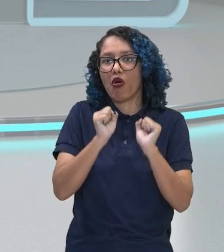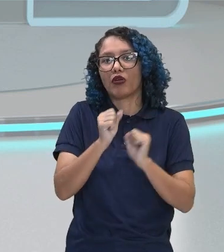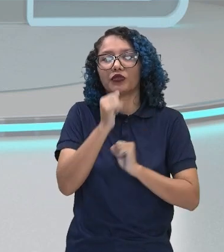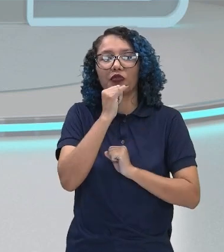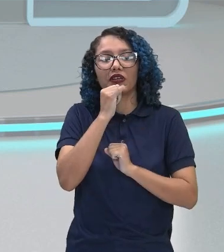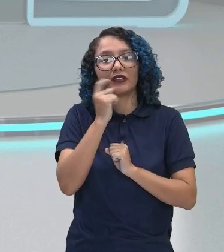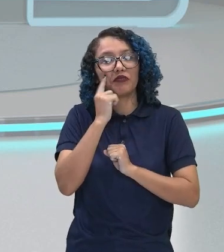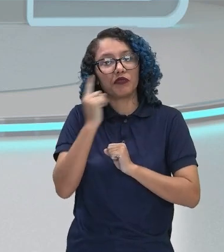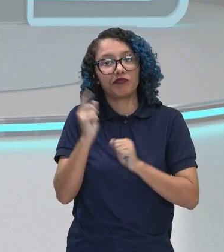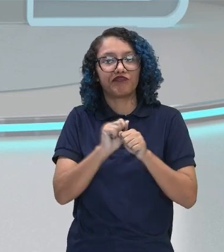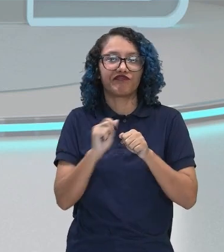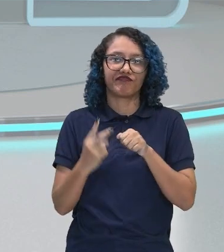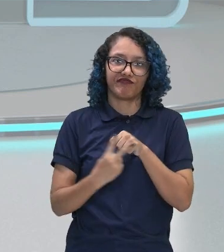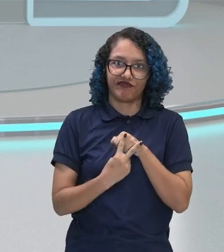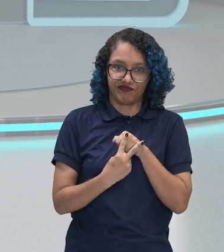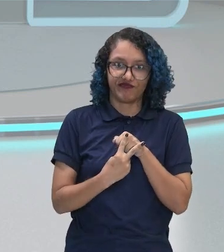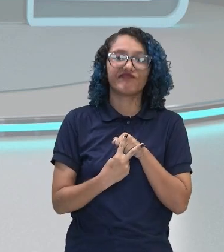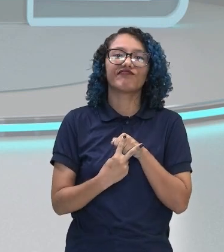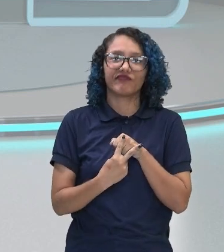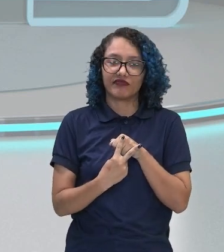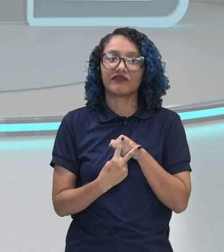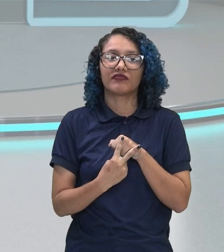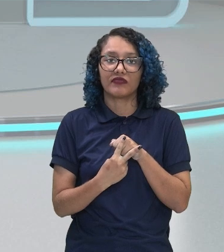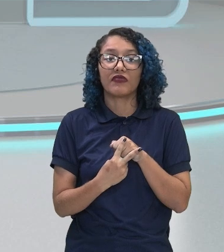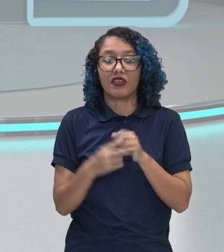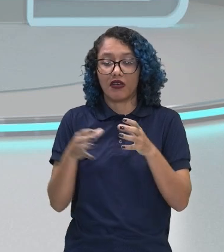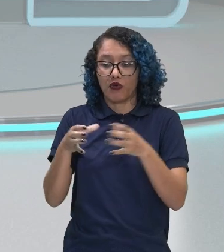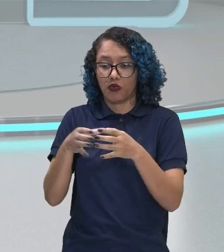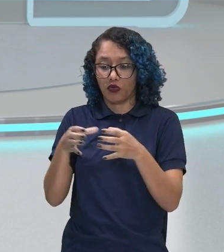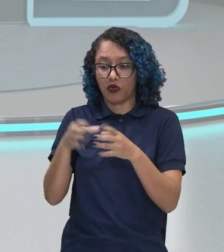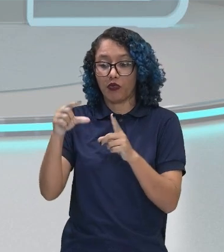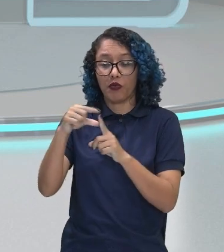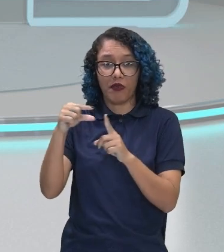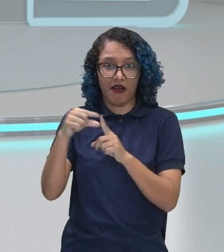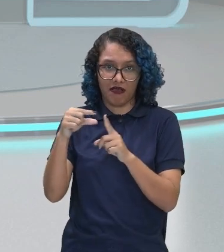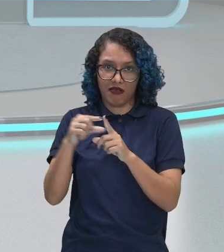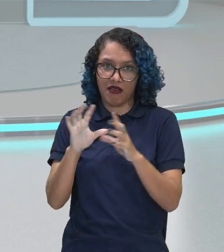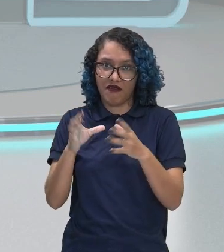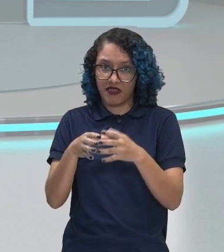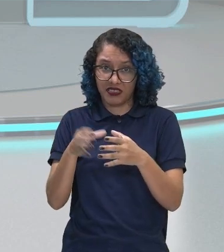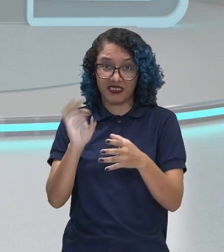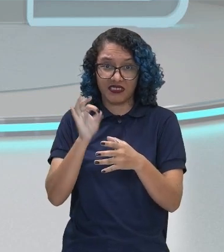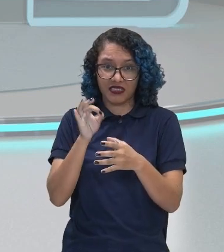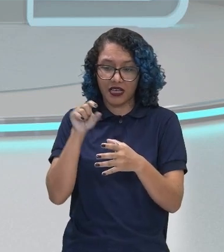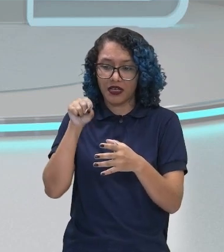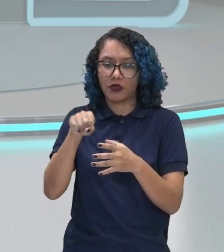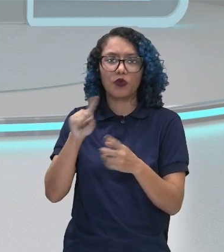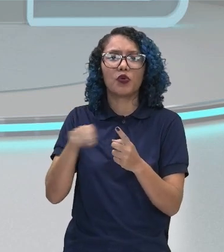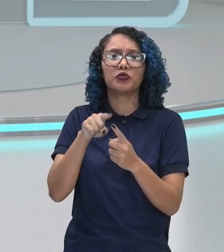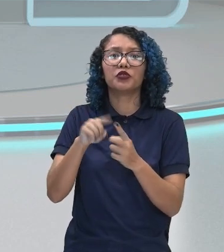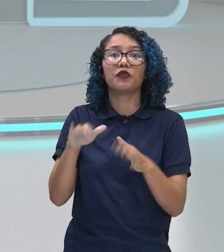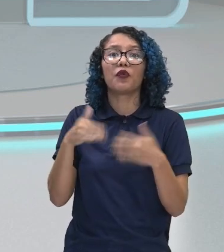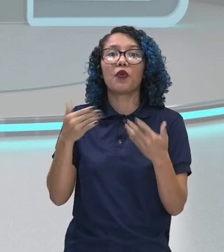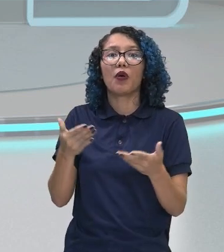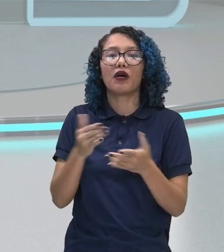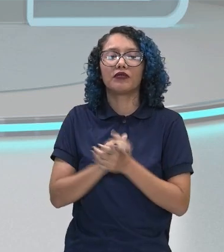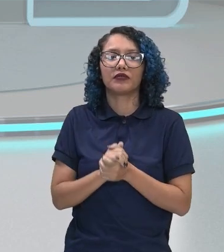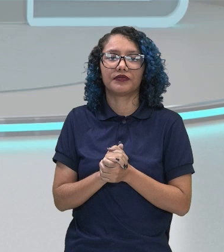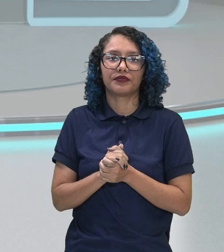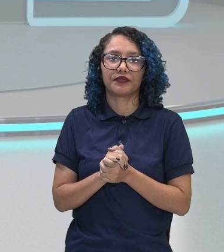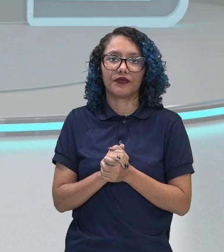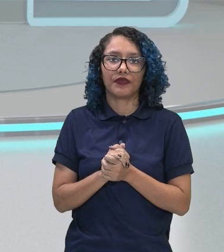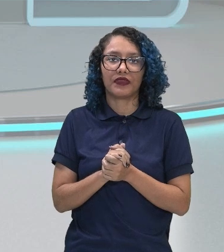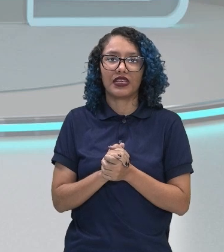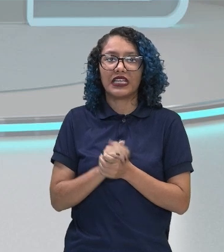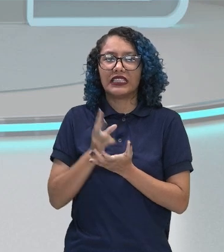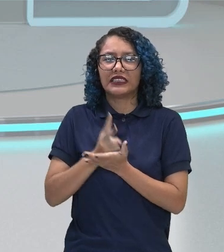dos advérbios. Então, advérbios, ele é uma classe gramatical, tá? E ele serve ali para dar sempre